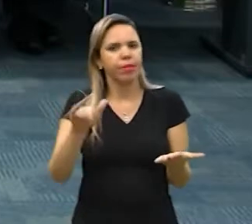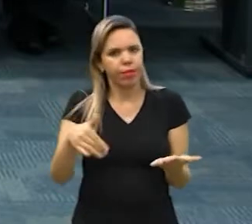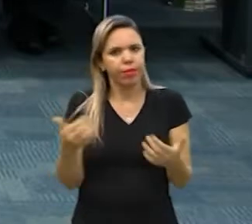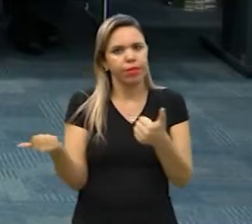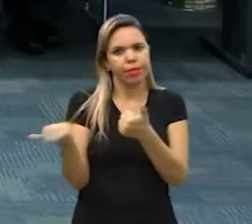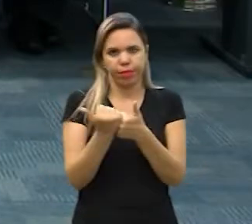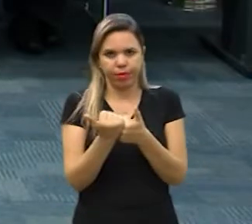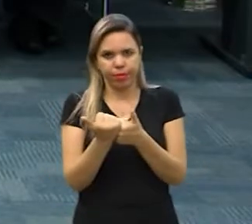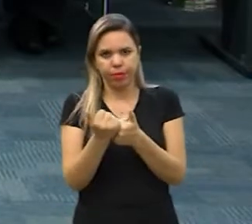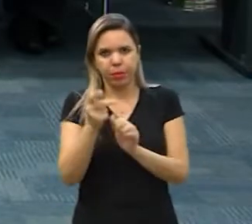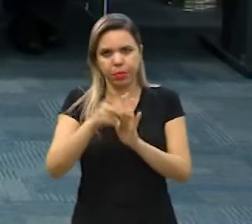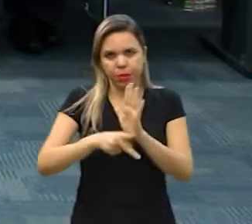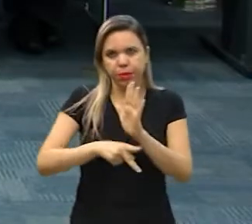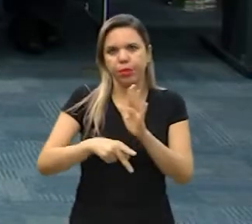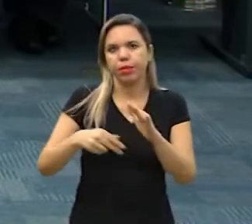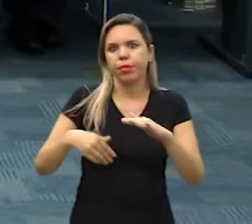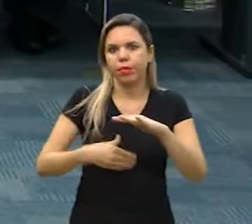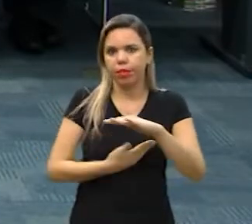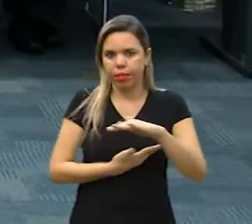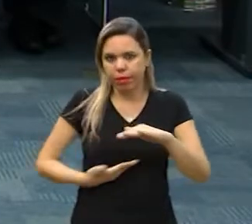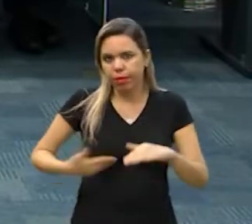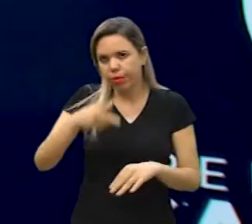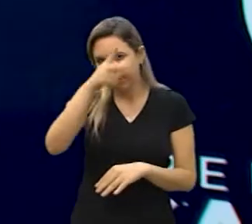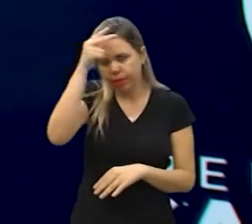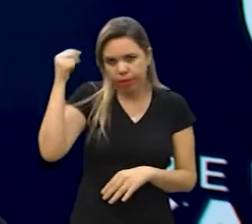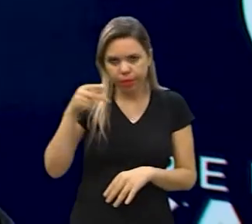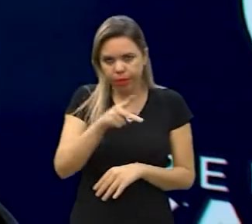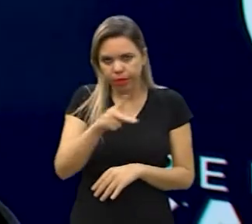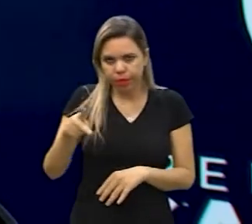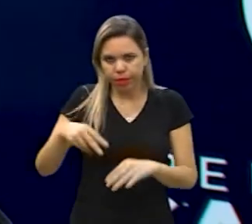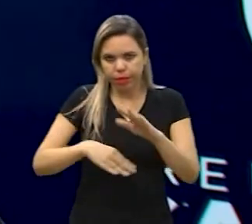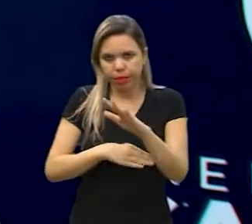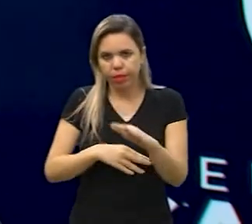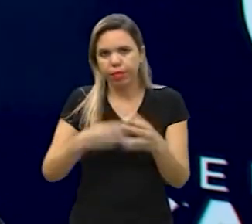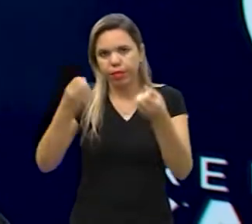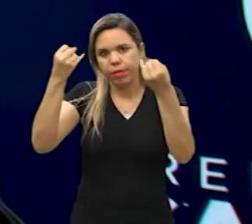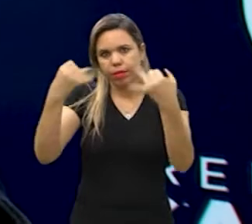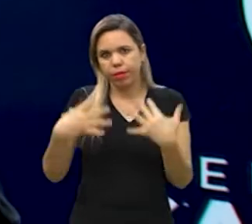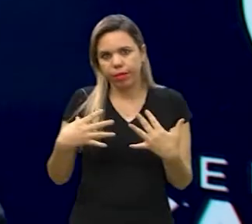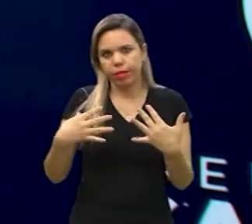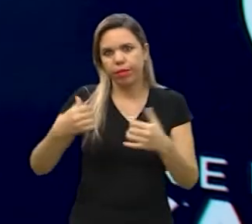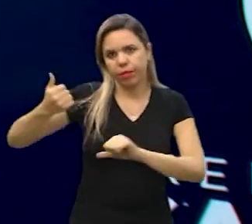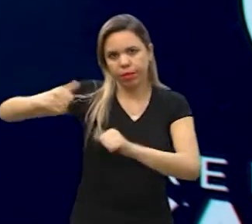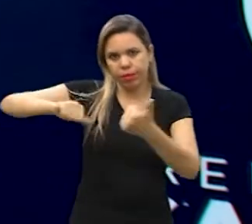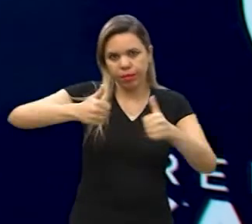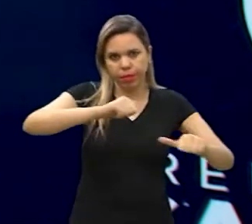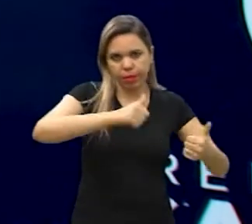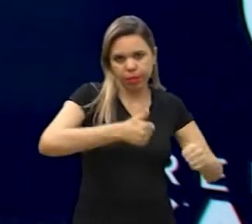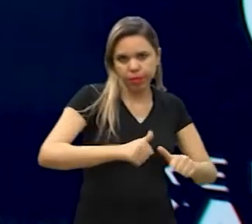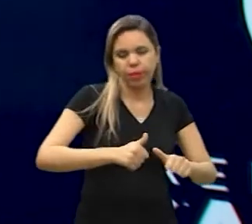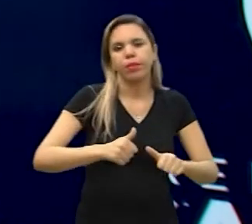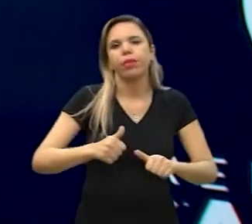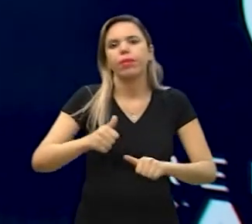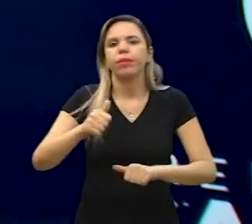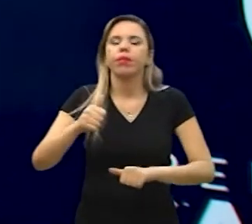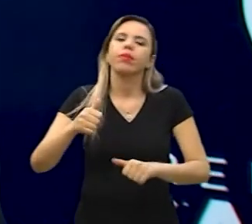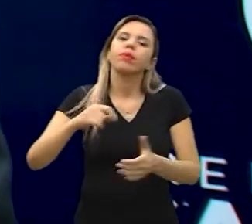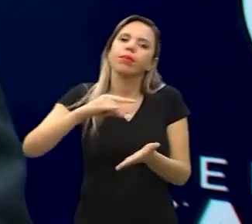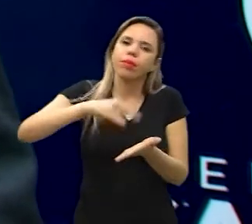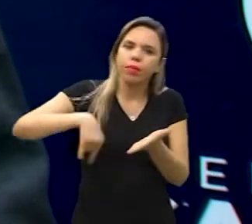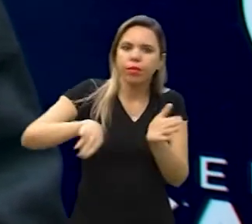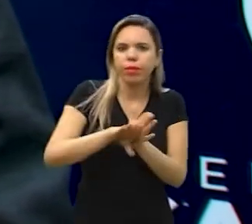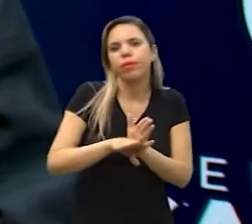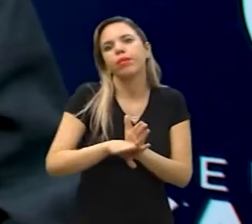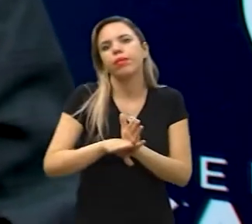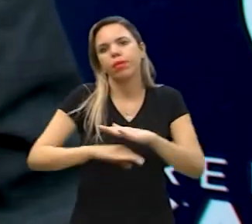agora será substituída pelo projeto do Executivo. O presidente da Câmara explicou a tramitação que a matéria vai